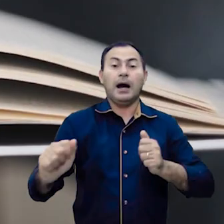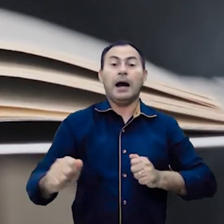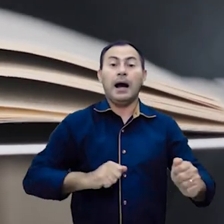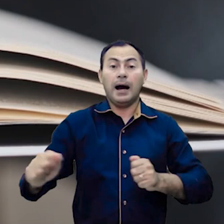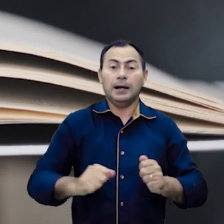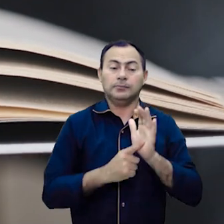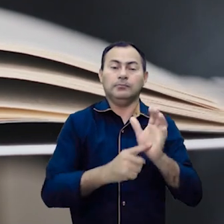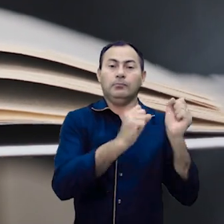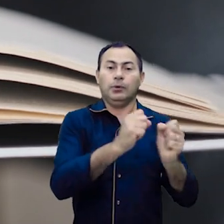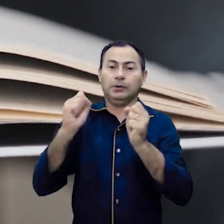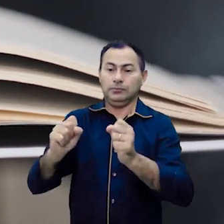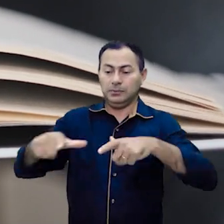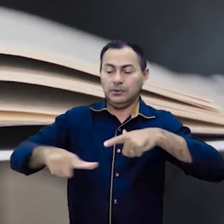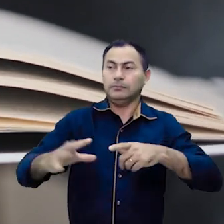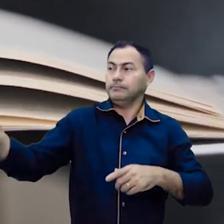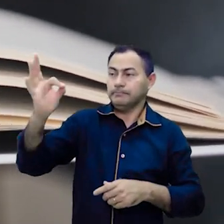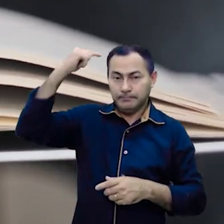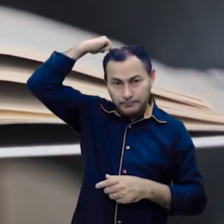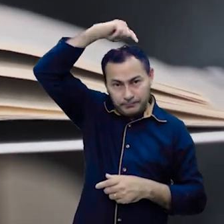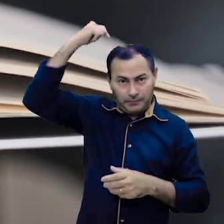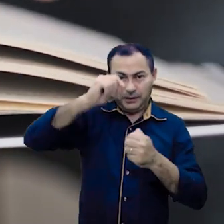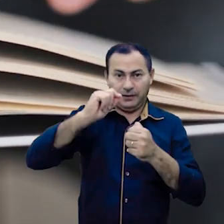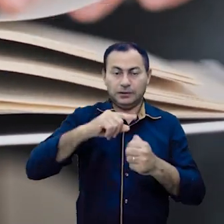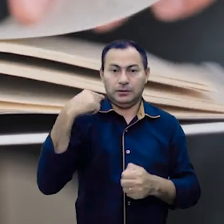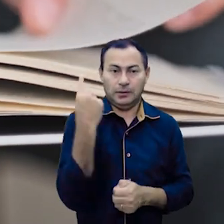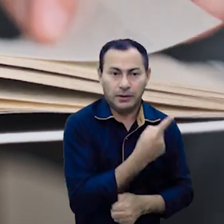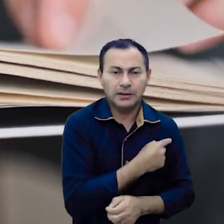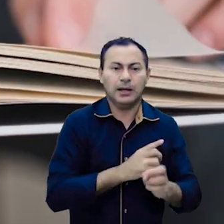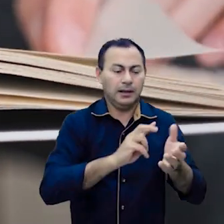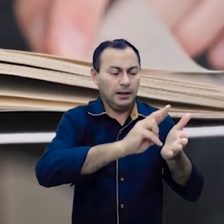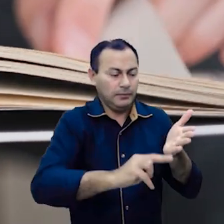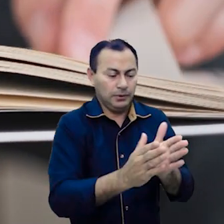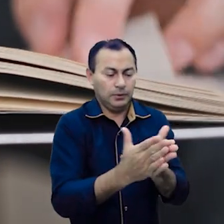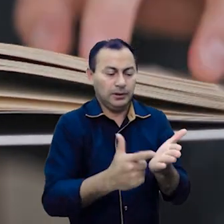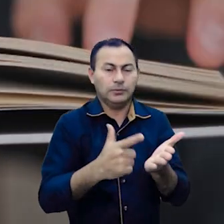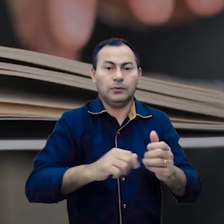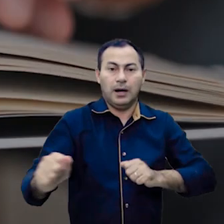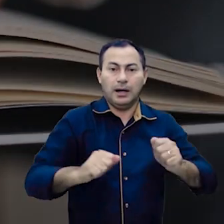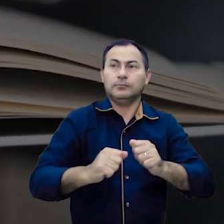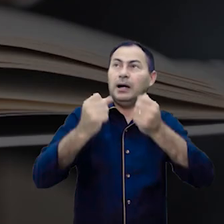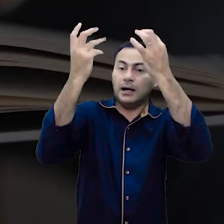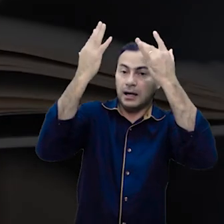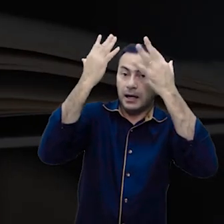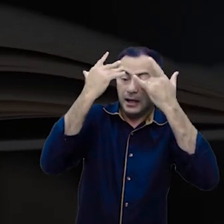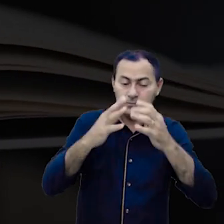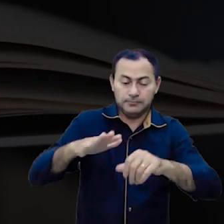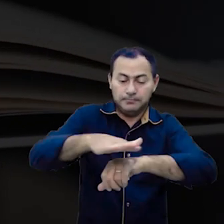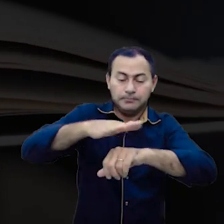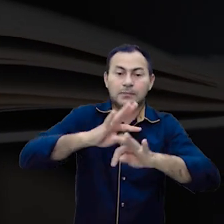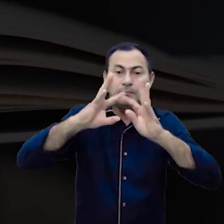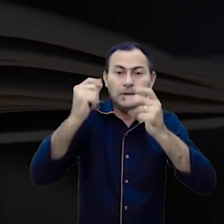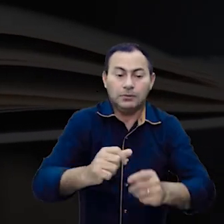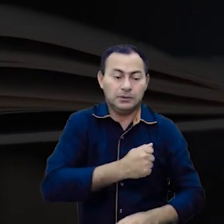de Atos é representado o poderoso trabalho que o Espírito Santo faz sobre nós lemos no livro de Atos grande graça